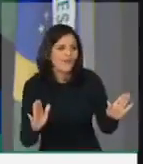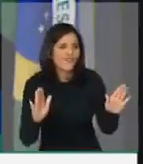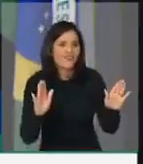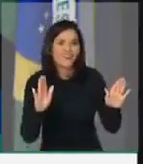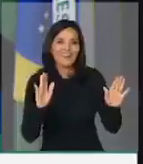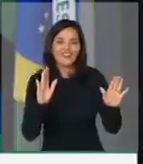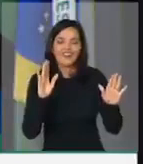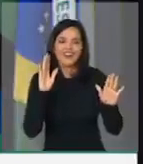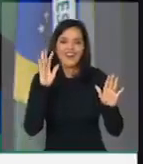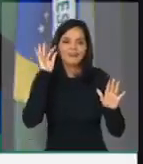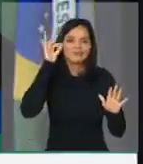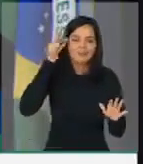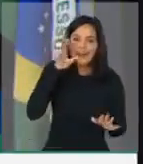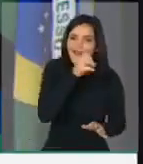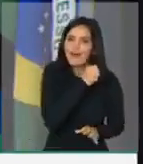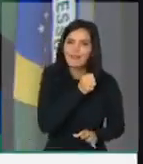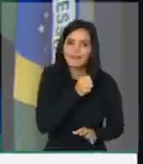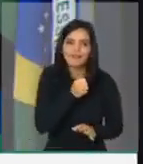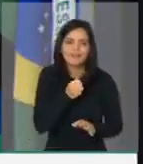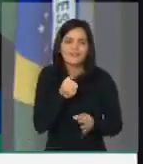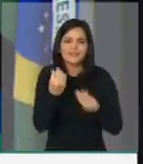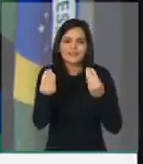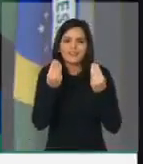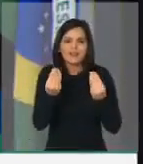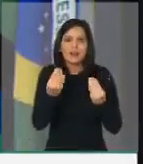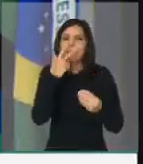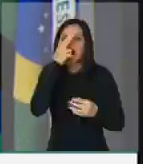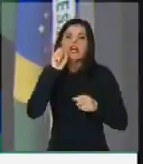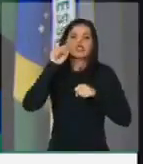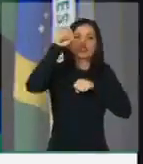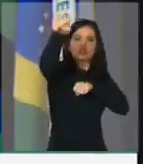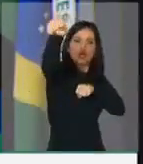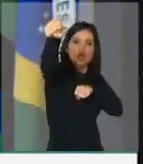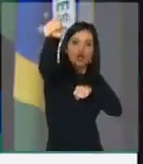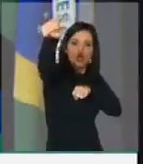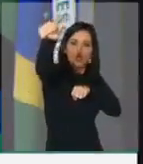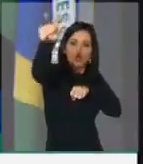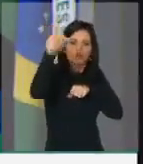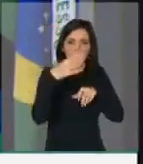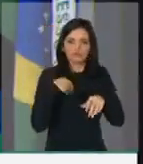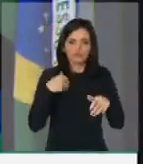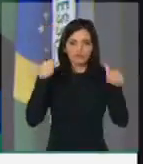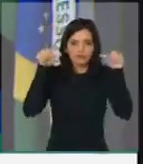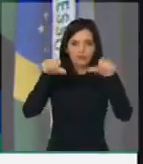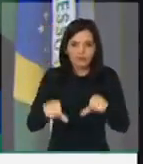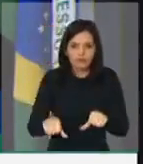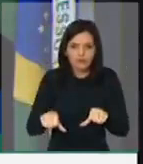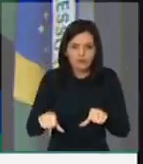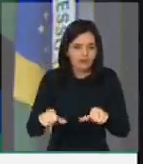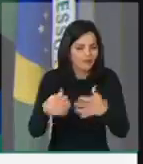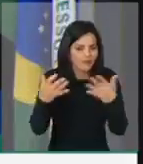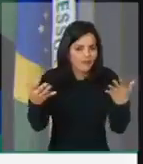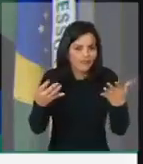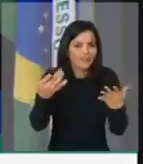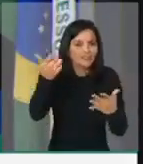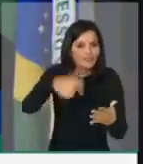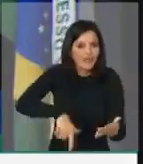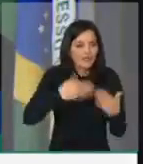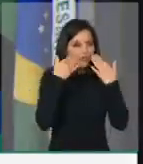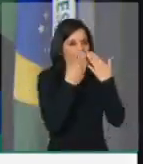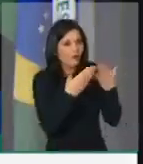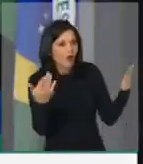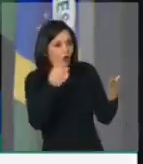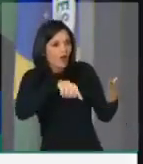de poder estar voando um esse super pedido de impeachment é mais uma demonstração do